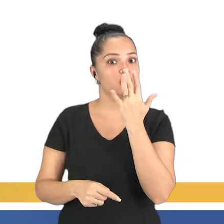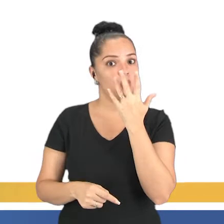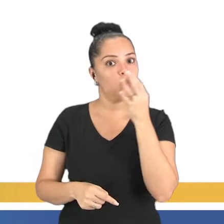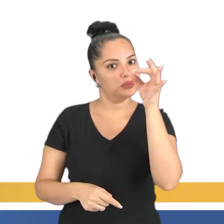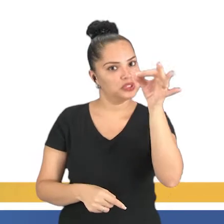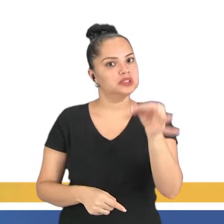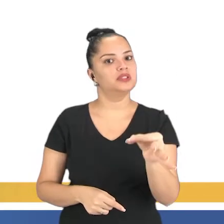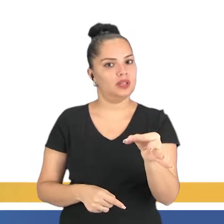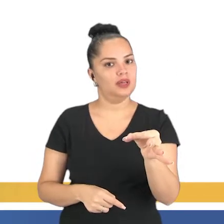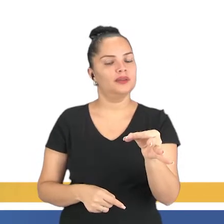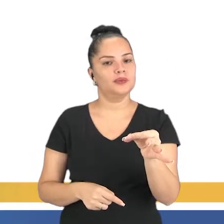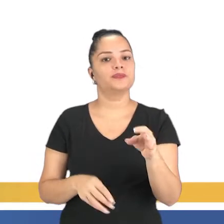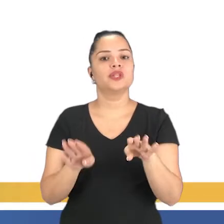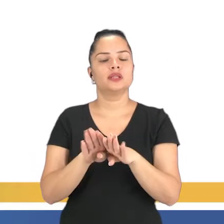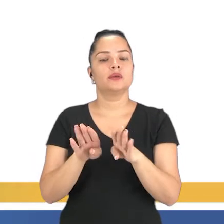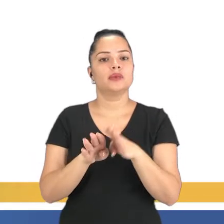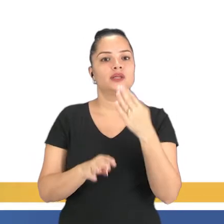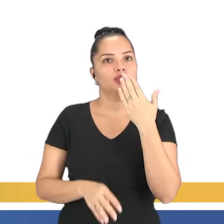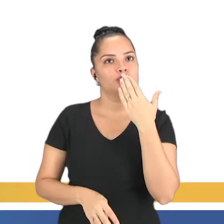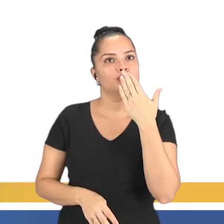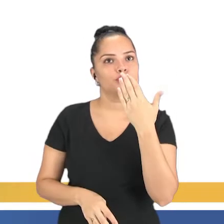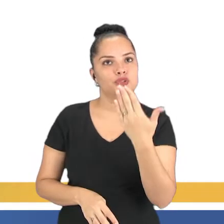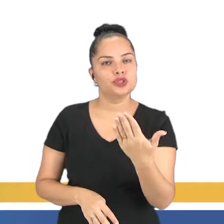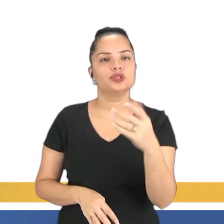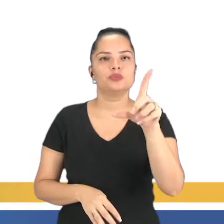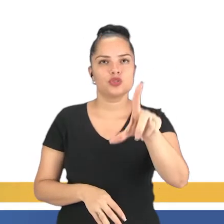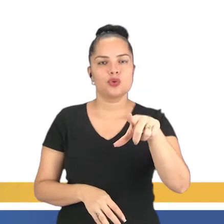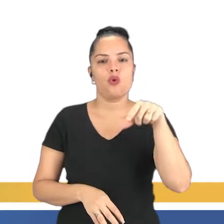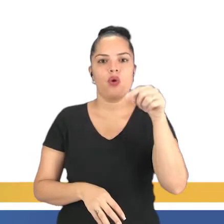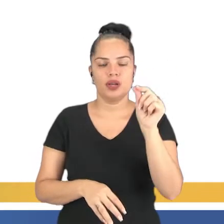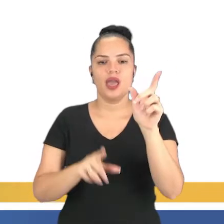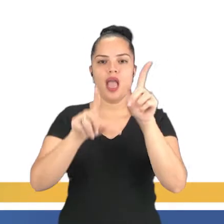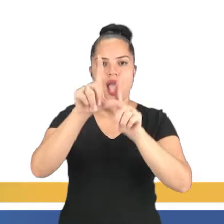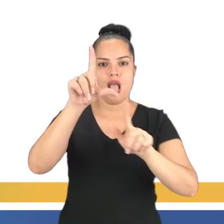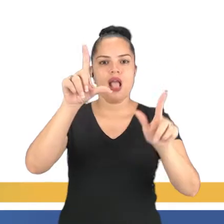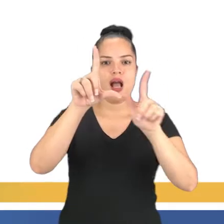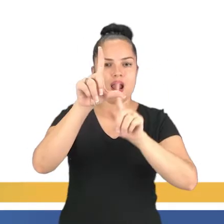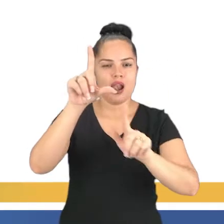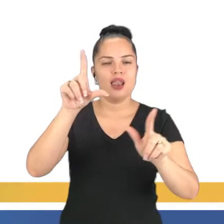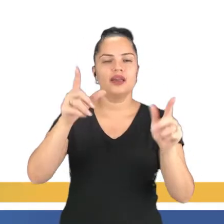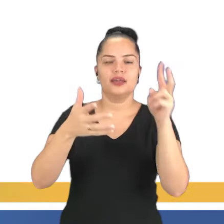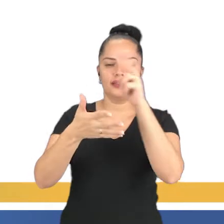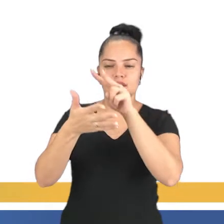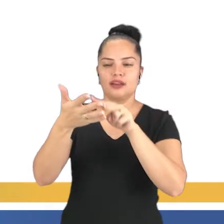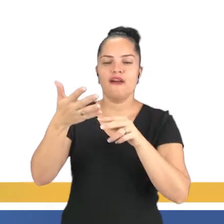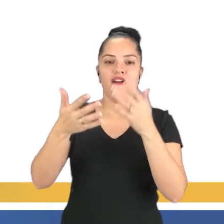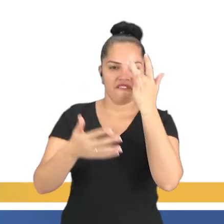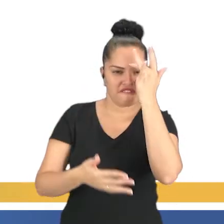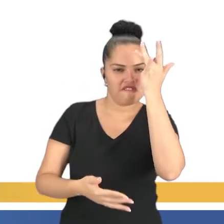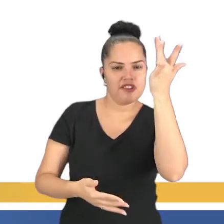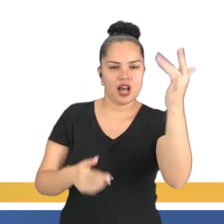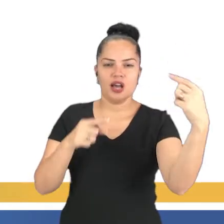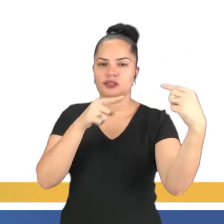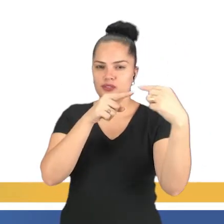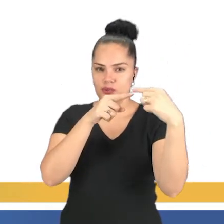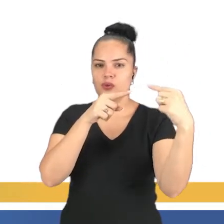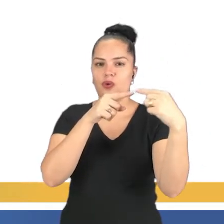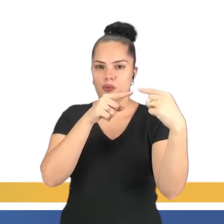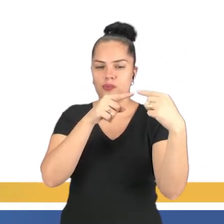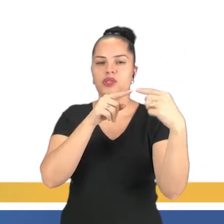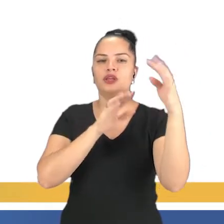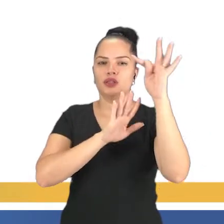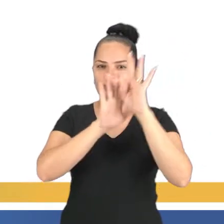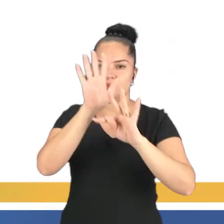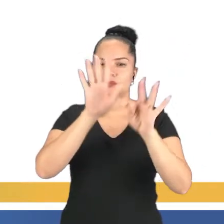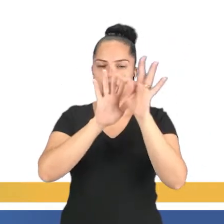marca. Tipografia. Selecione uma fonte que possua boa legibilidade e que se relacione bem com o estilo